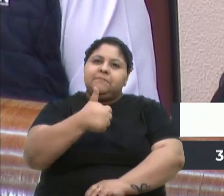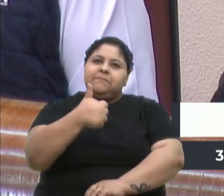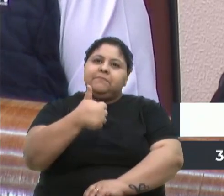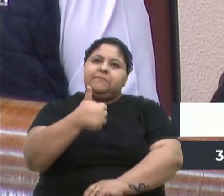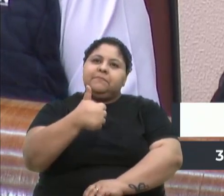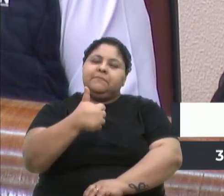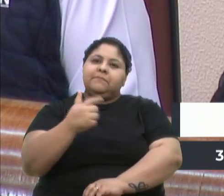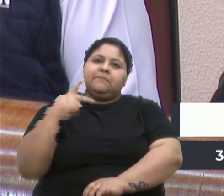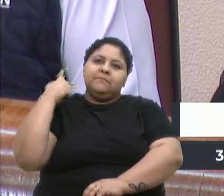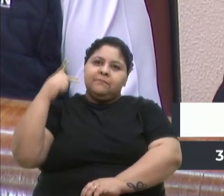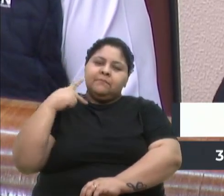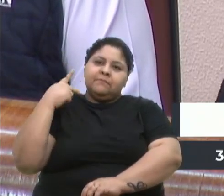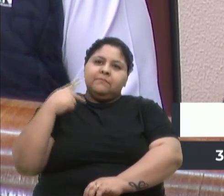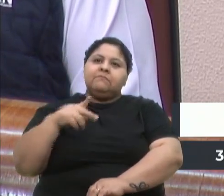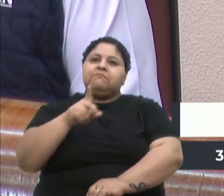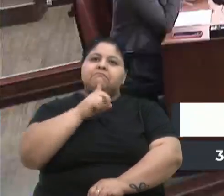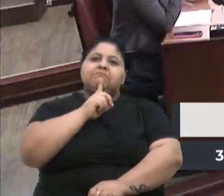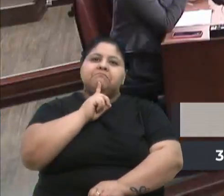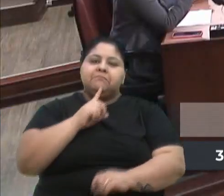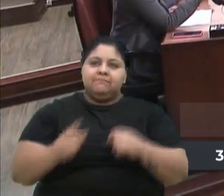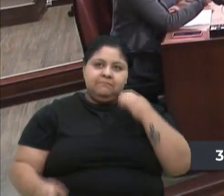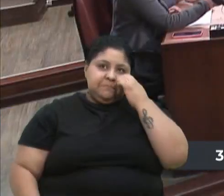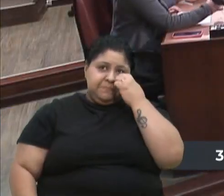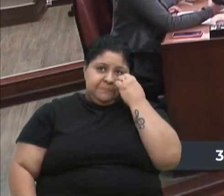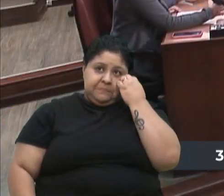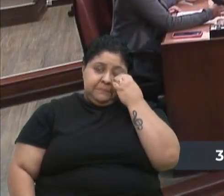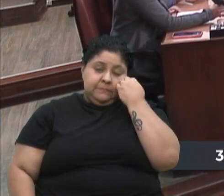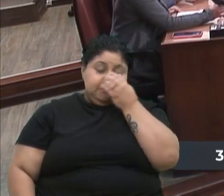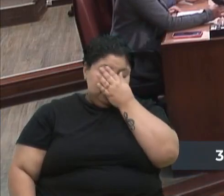inscrito, Alberto Meneguzzi.